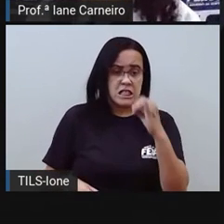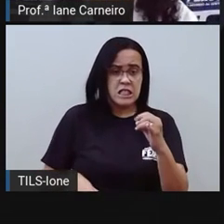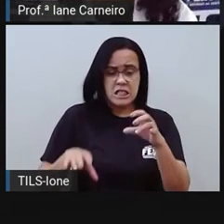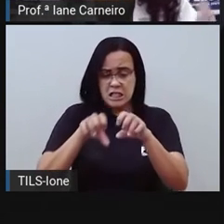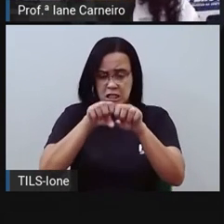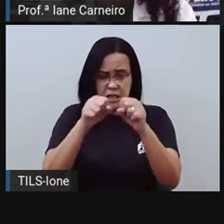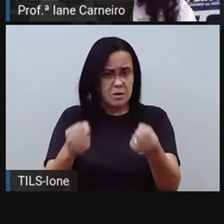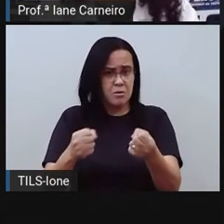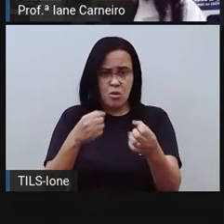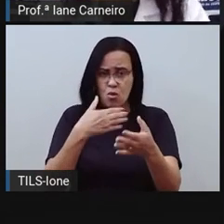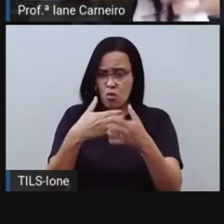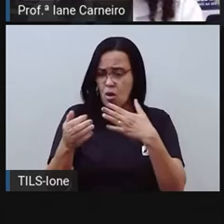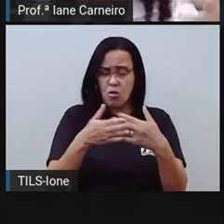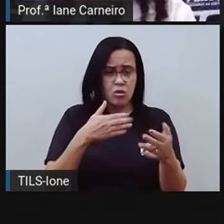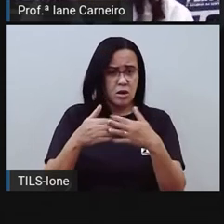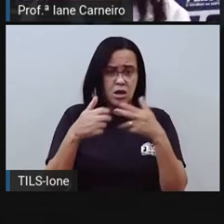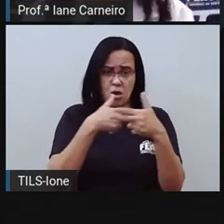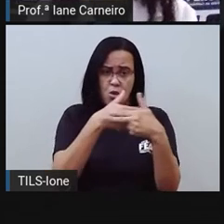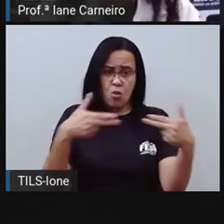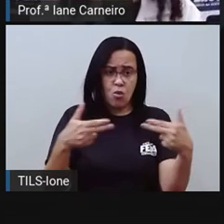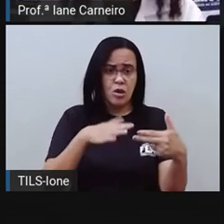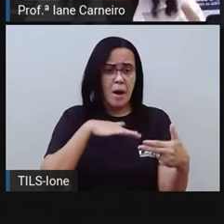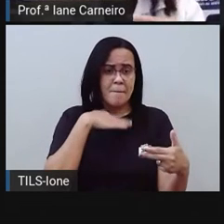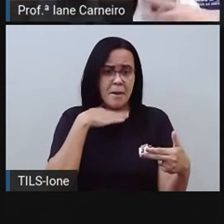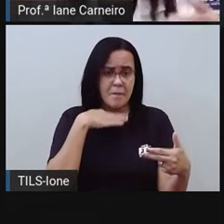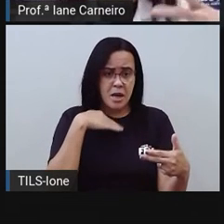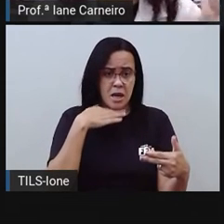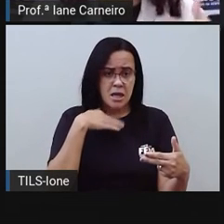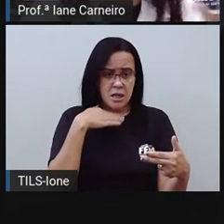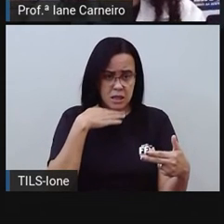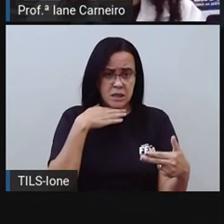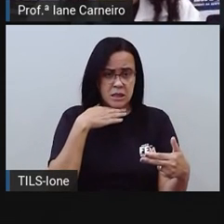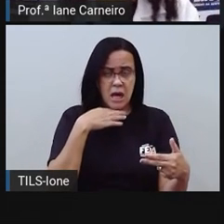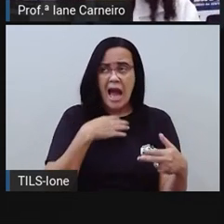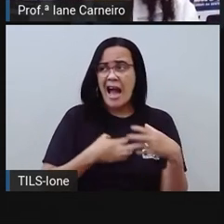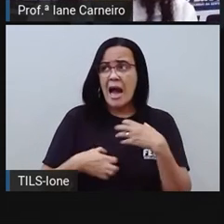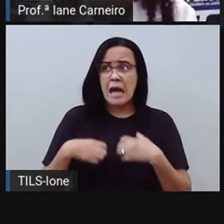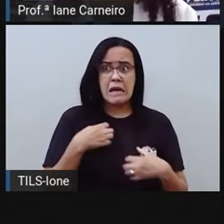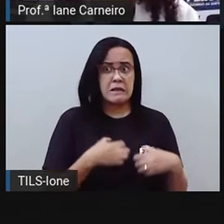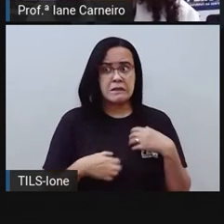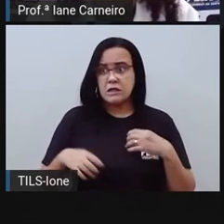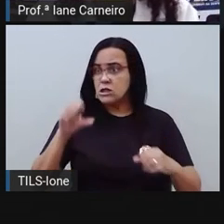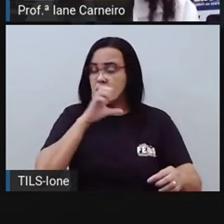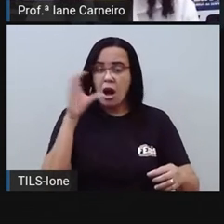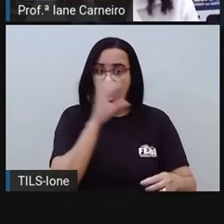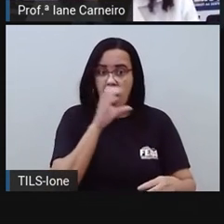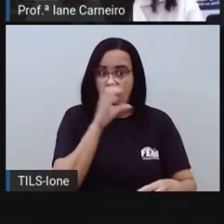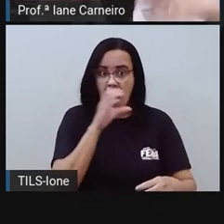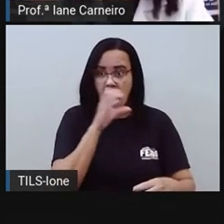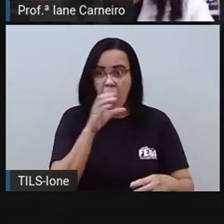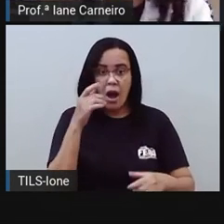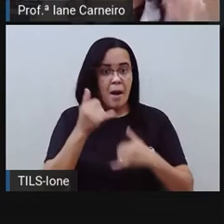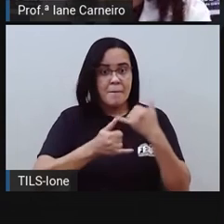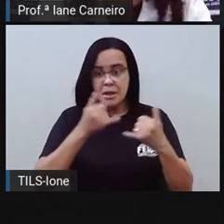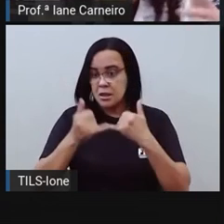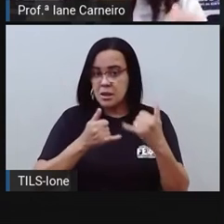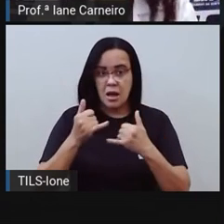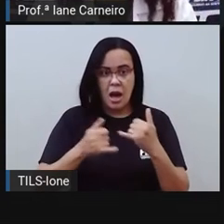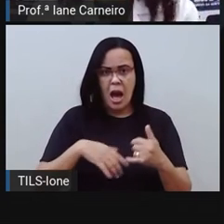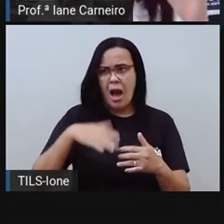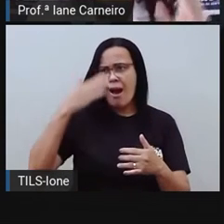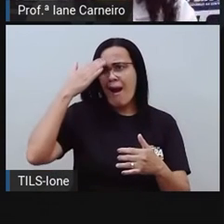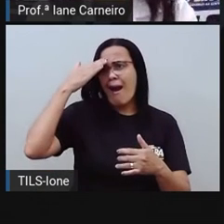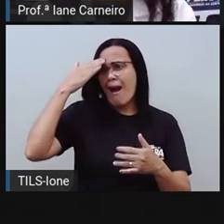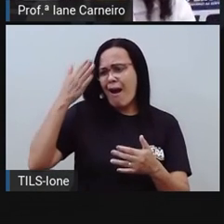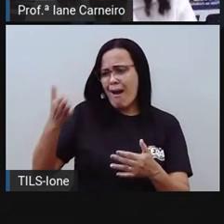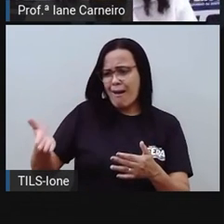mamãe, falou, minha mãe, eu estava apressada, estava agoniado querendo ir brincar no videogame, e aí caiu sem